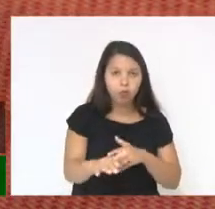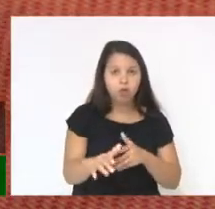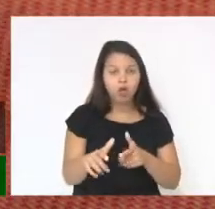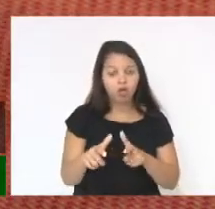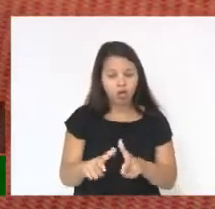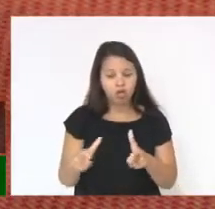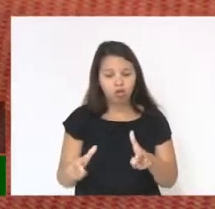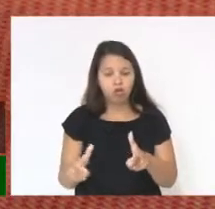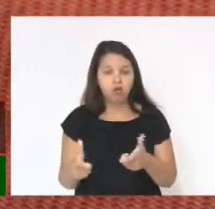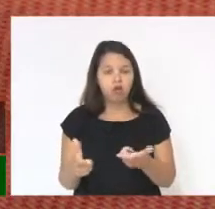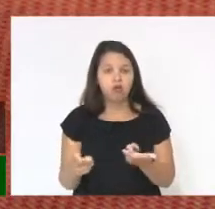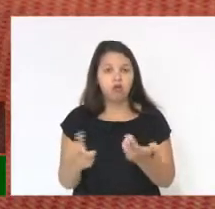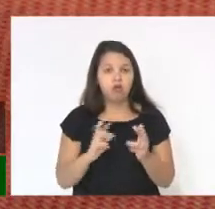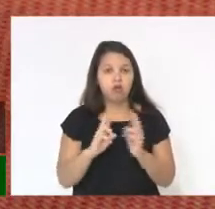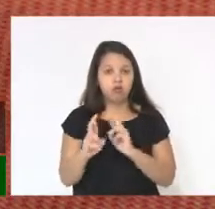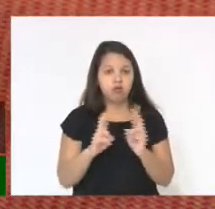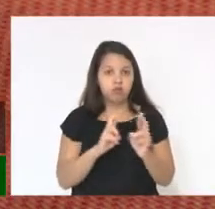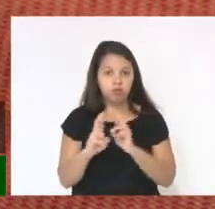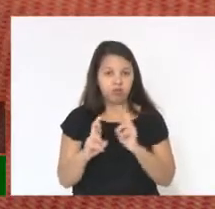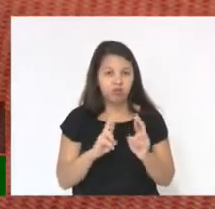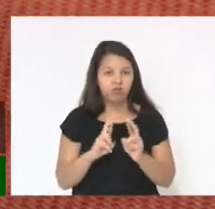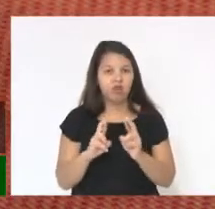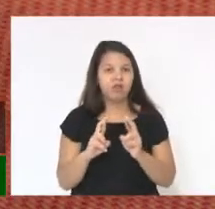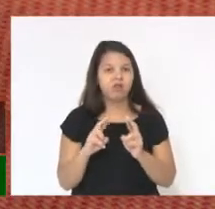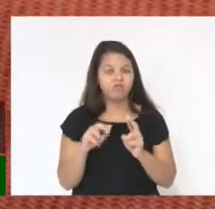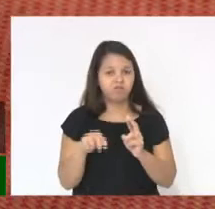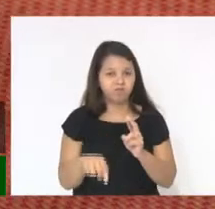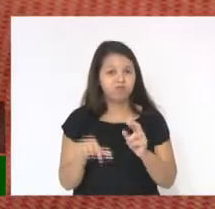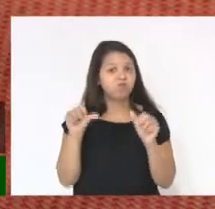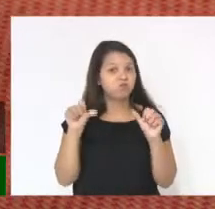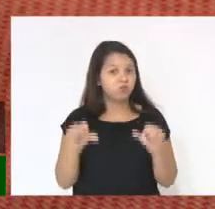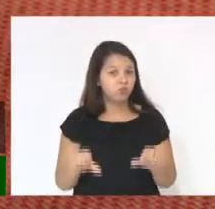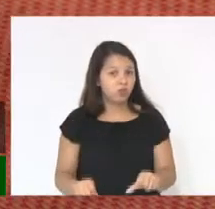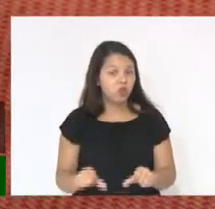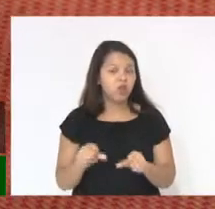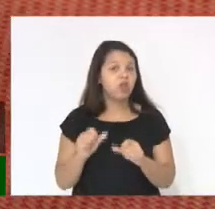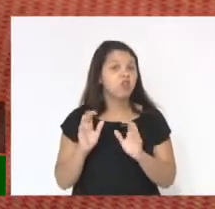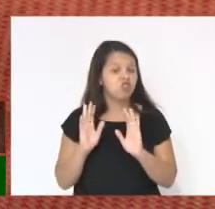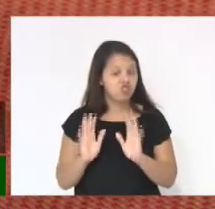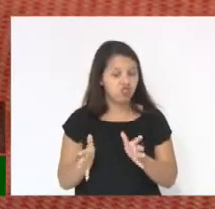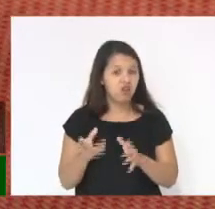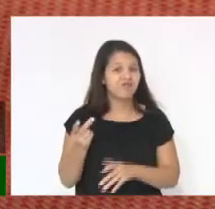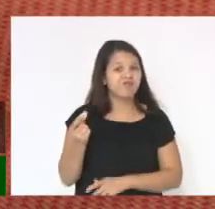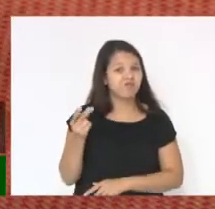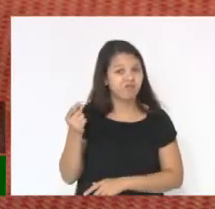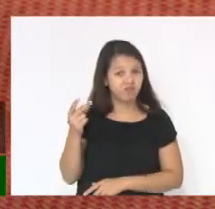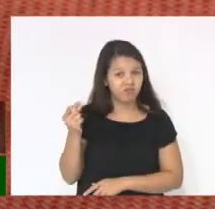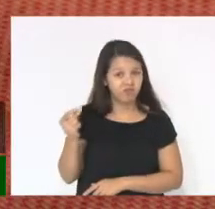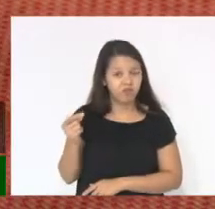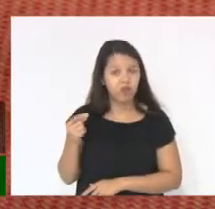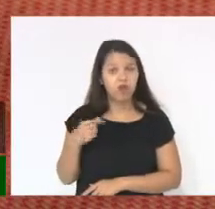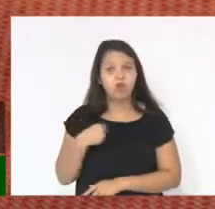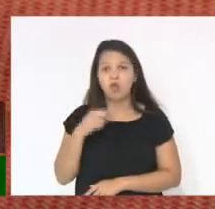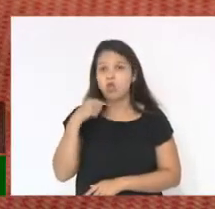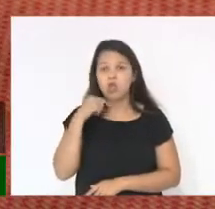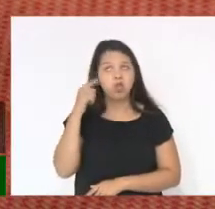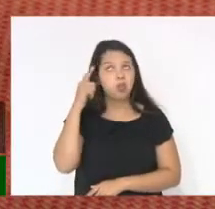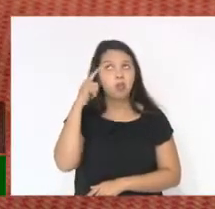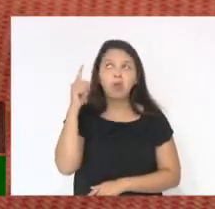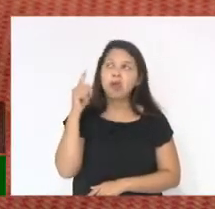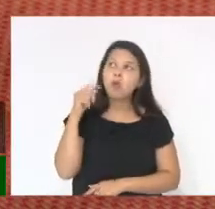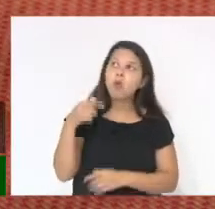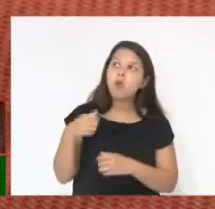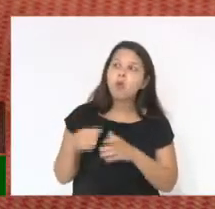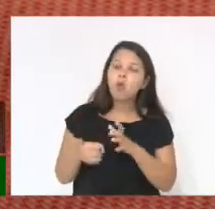da rodovia já está assim há bastante tempo. Eu confesso de que não lembro quantas vezes eu